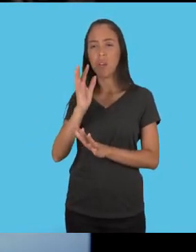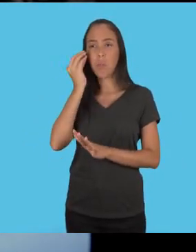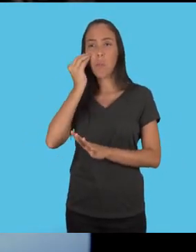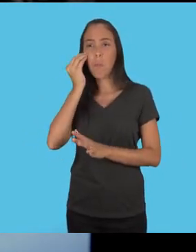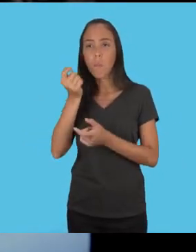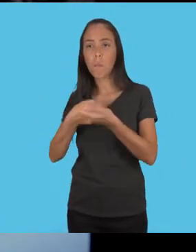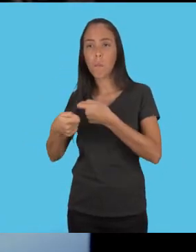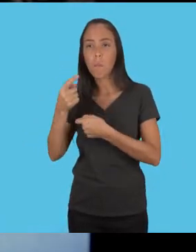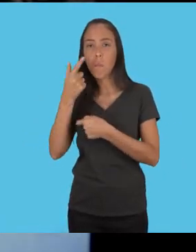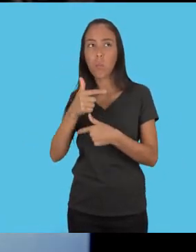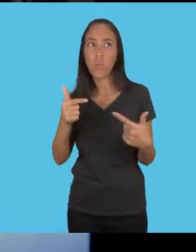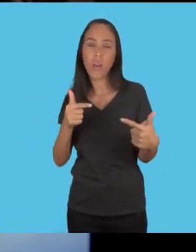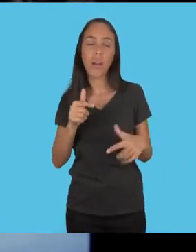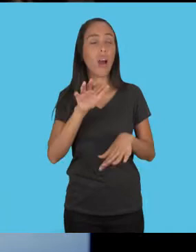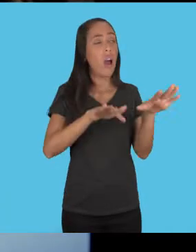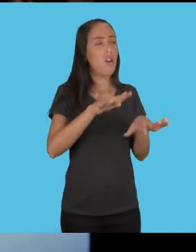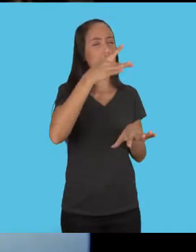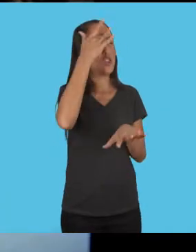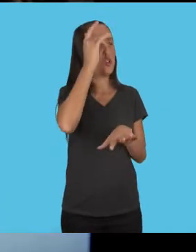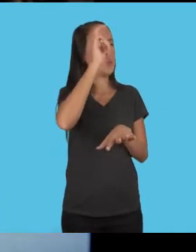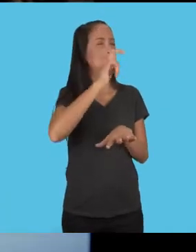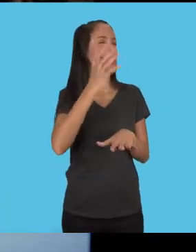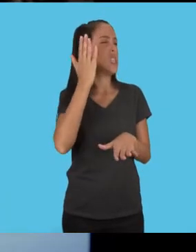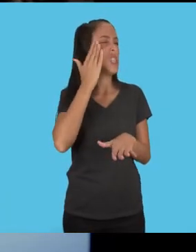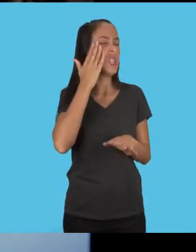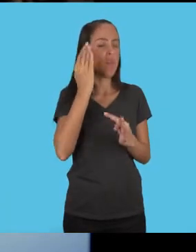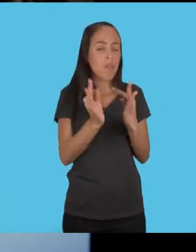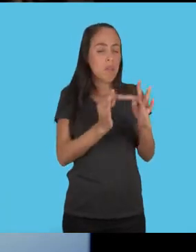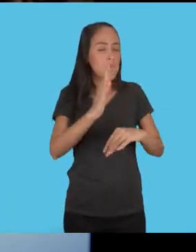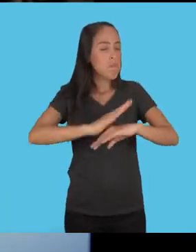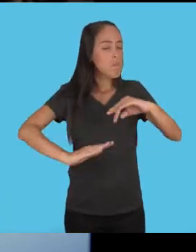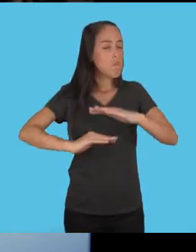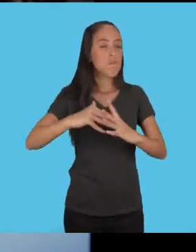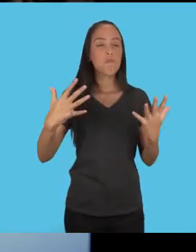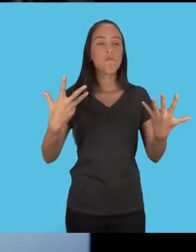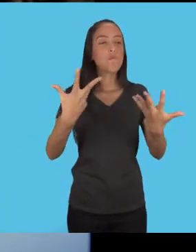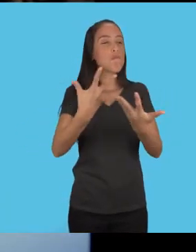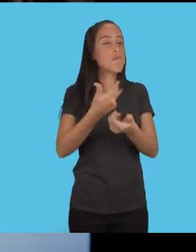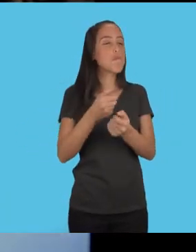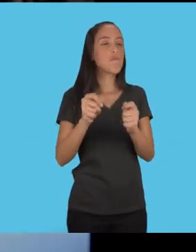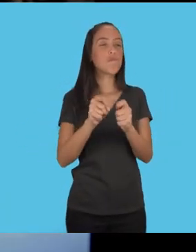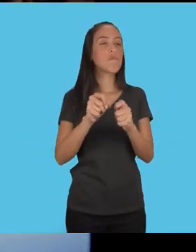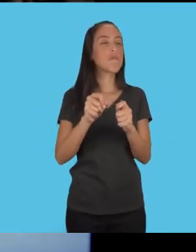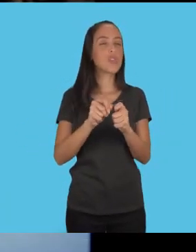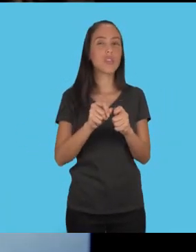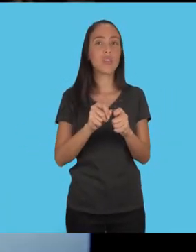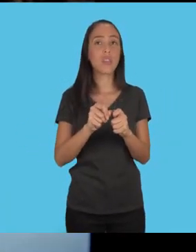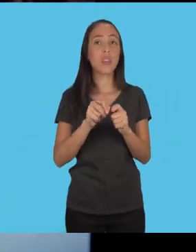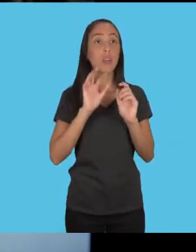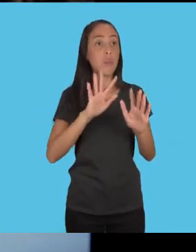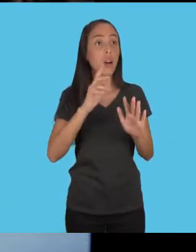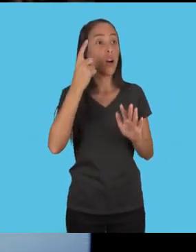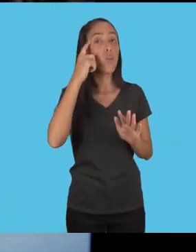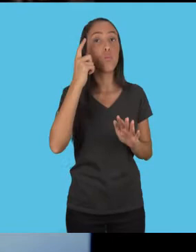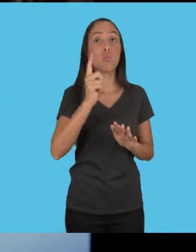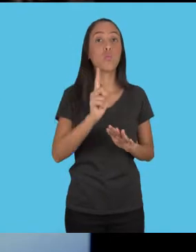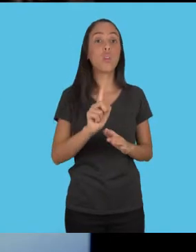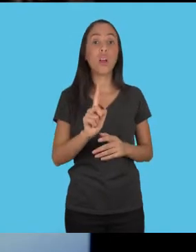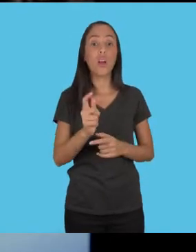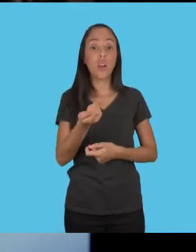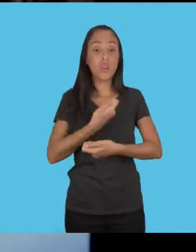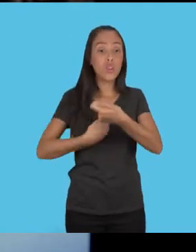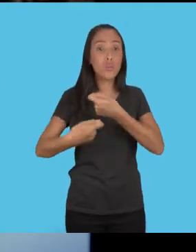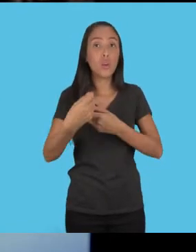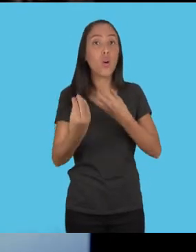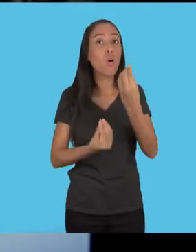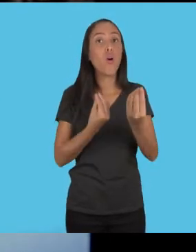é uma pessoa que sabe como tratar, sabe como fazer o monossicida e tal, mas não sabe como administrar